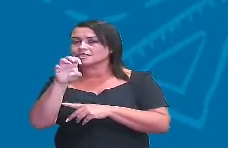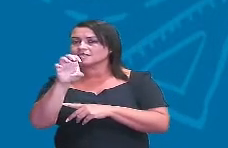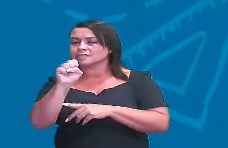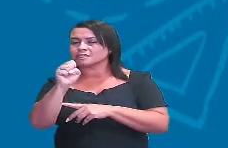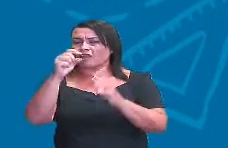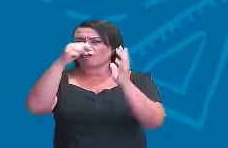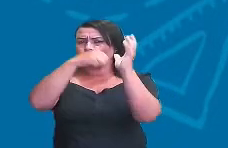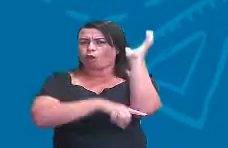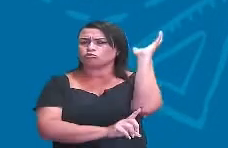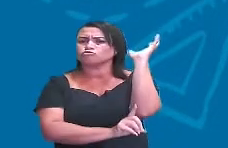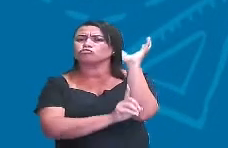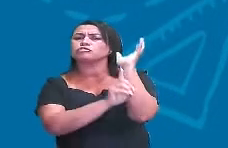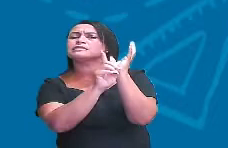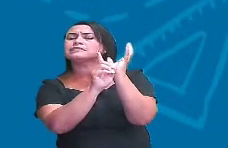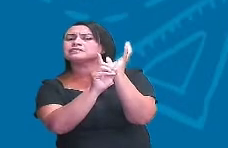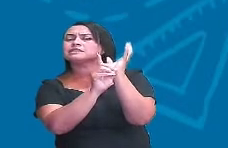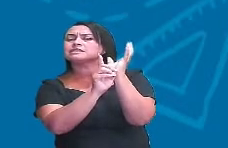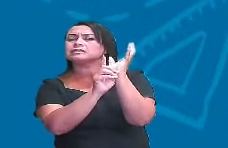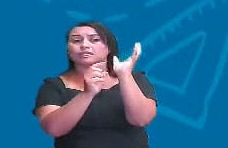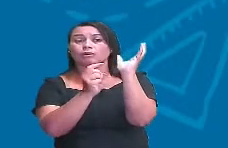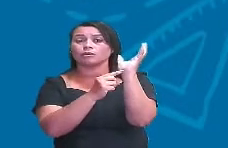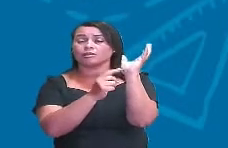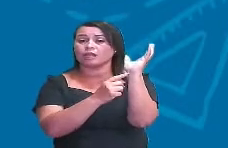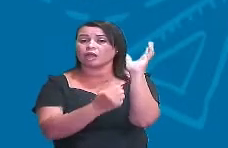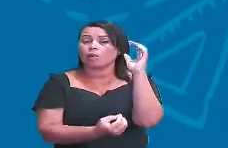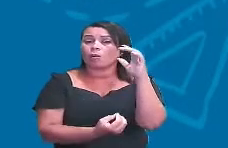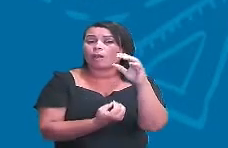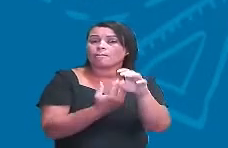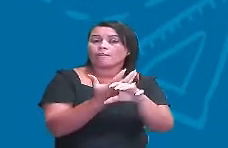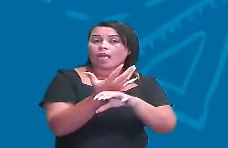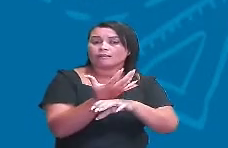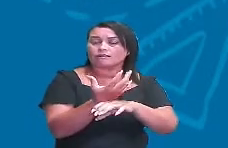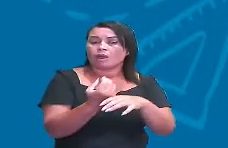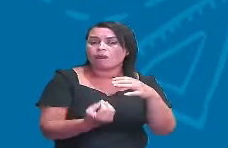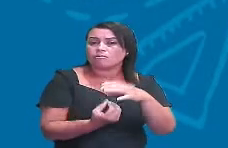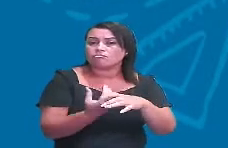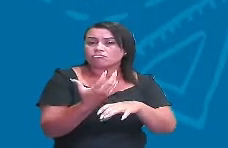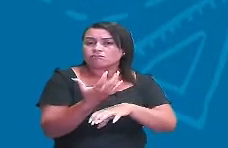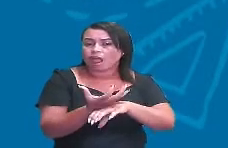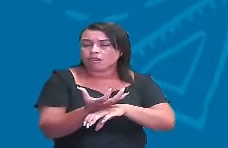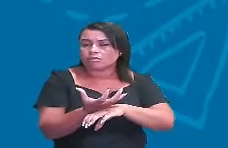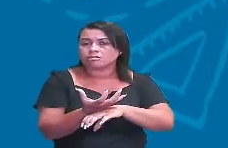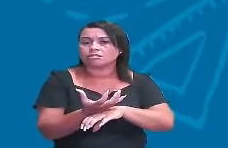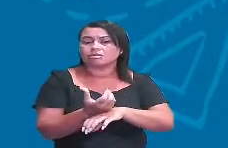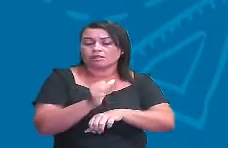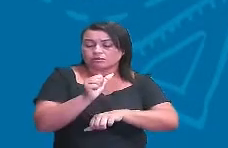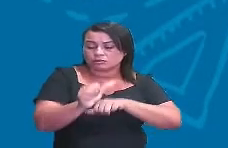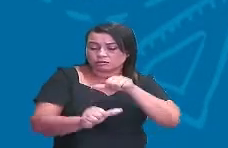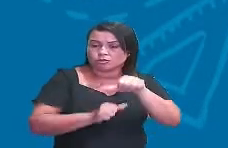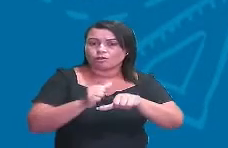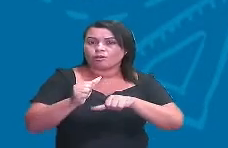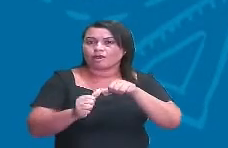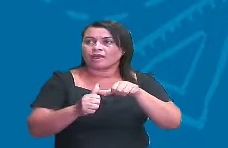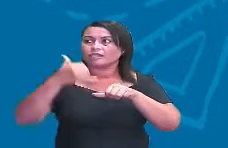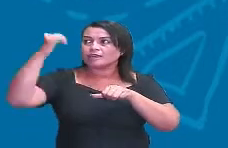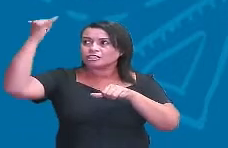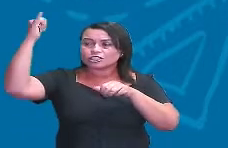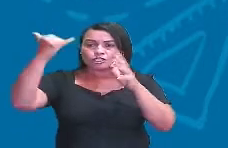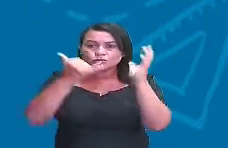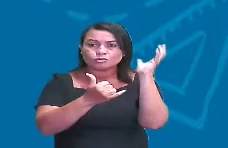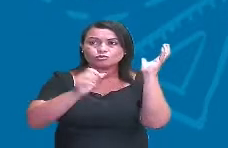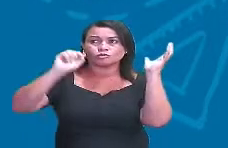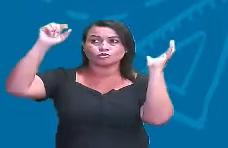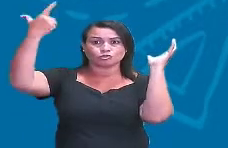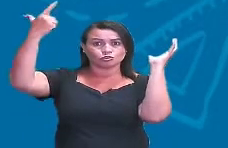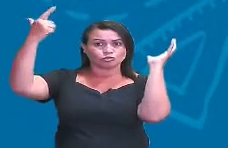mim que a fotossíntese é quando uma planta ela consegue converter a energia do sol em energia